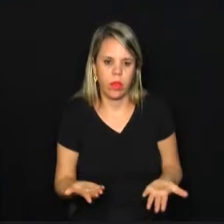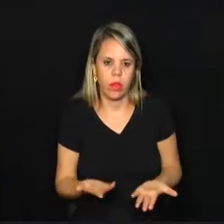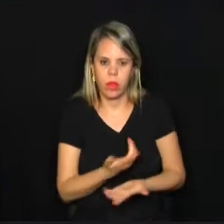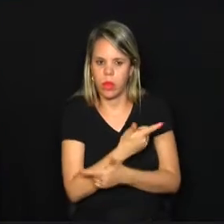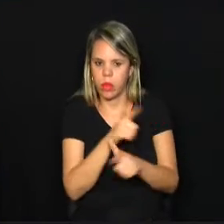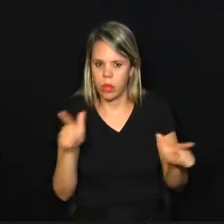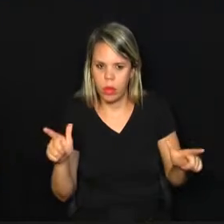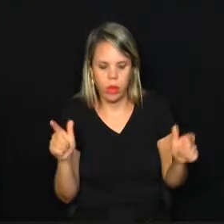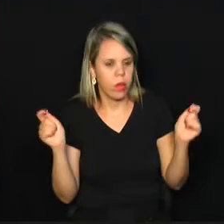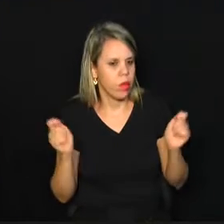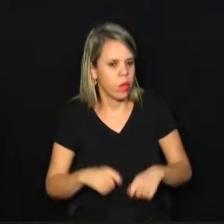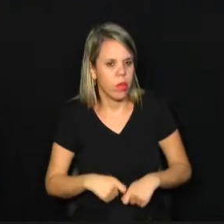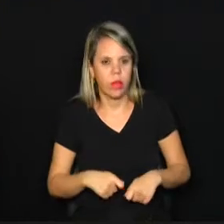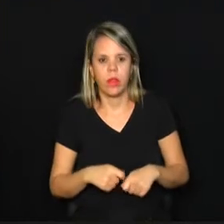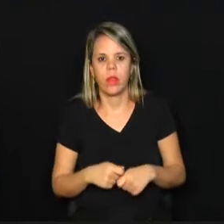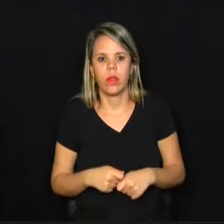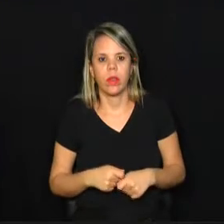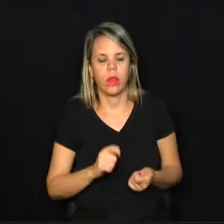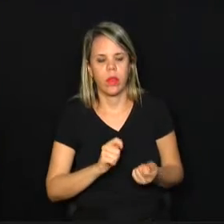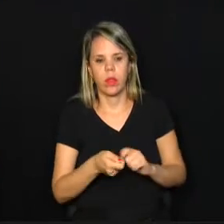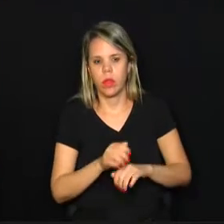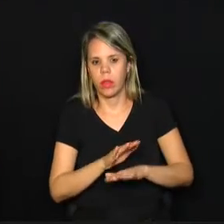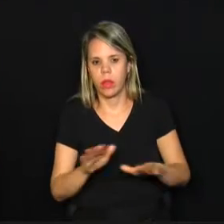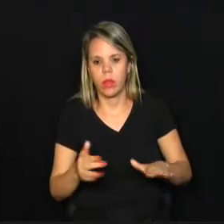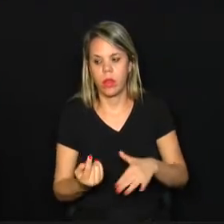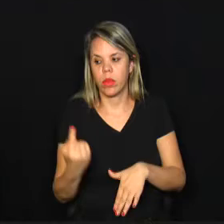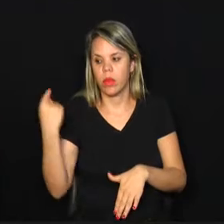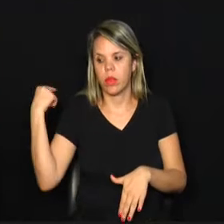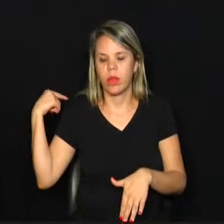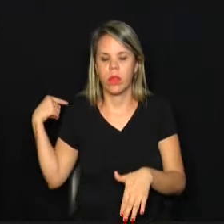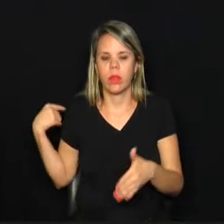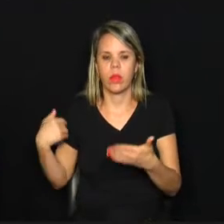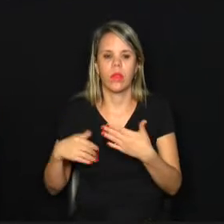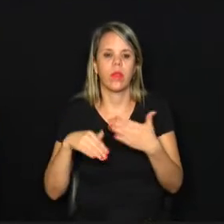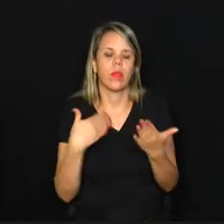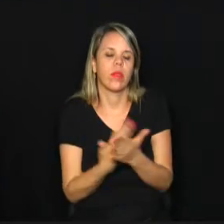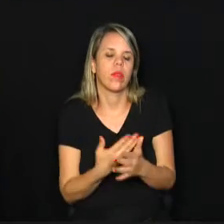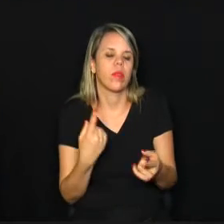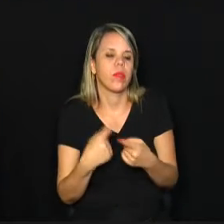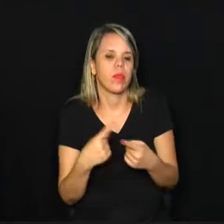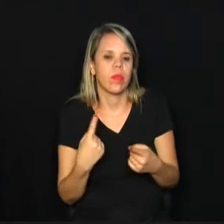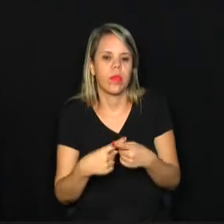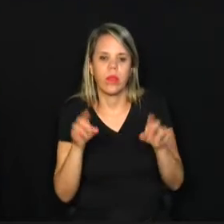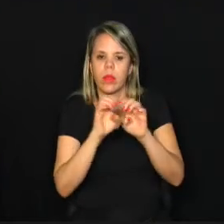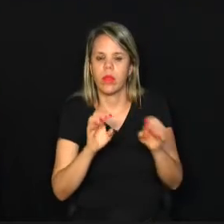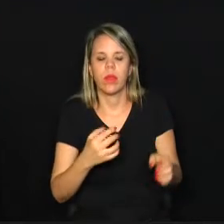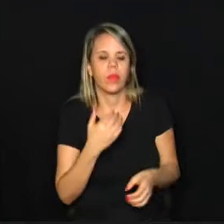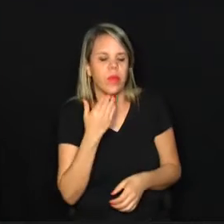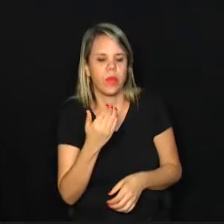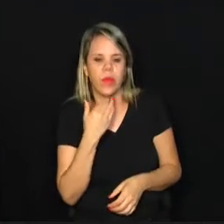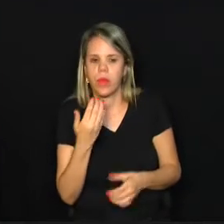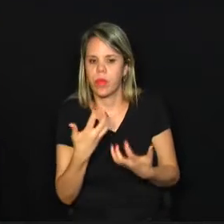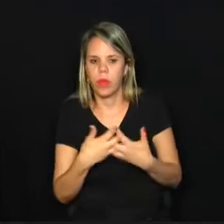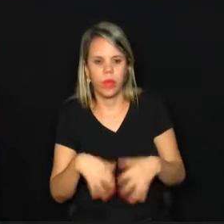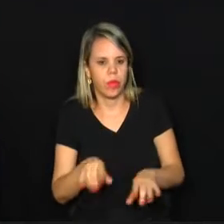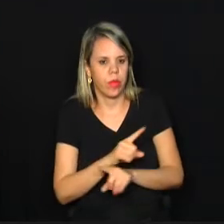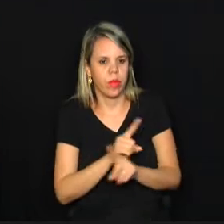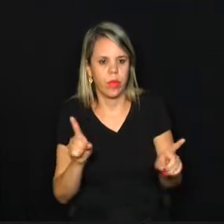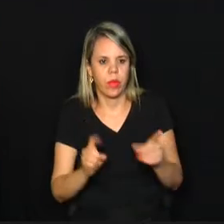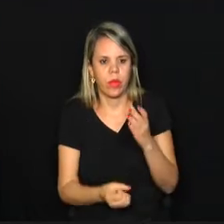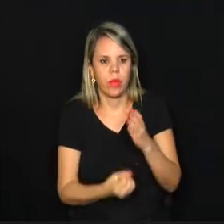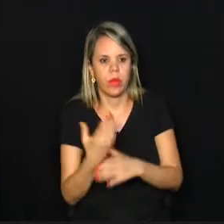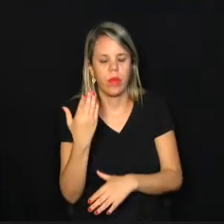tinha condições de prever muito adequadamente aquela época, até porque a estrutura não estava em funcionamento, né? Se criou